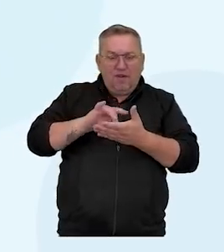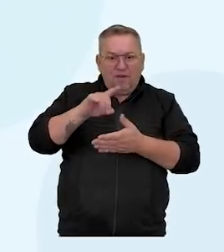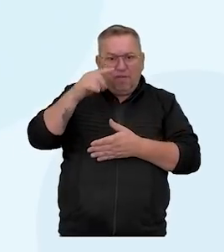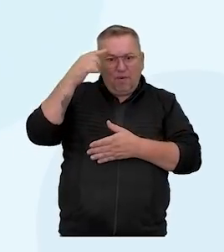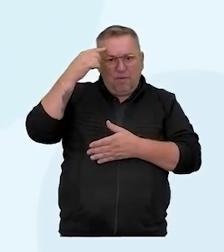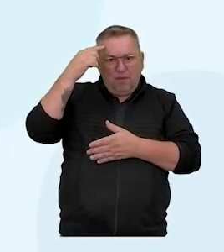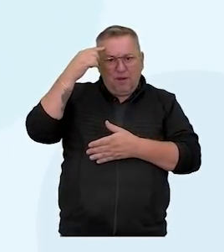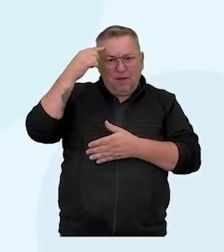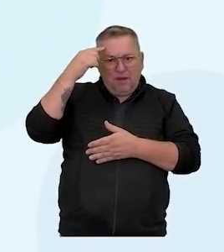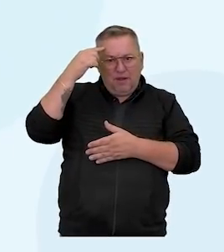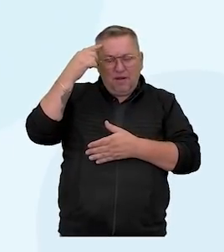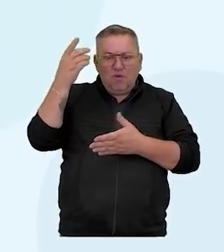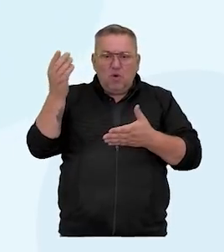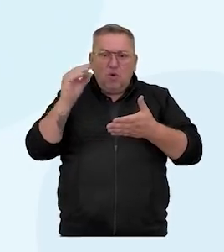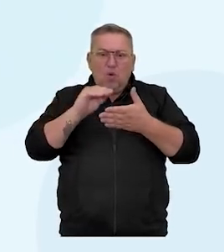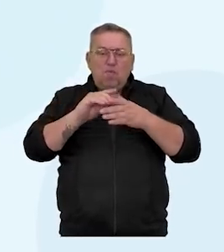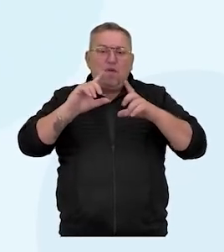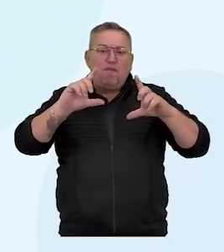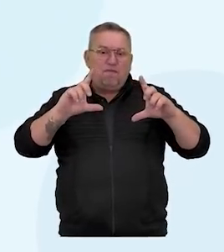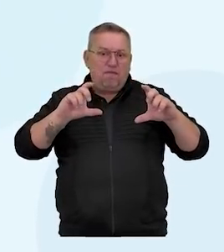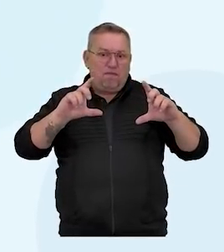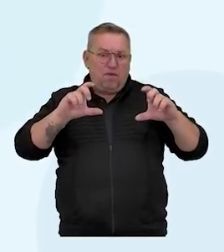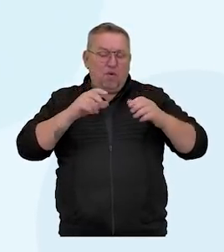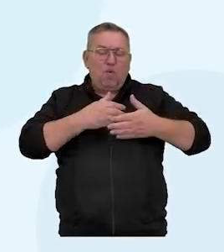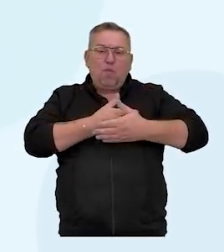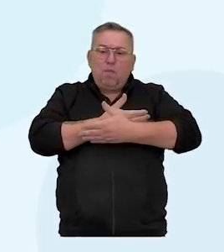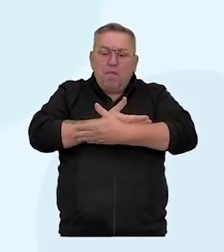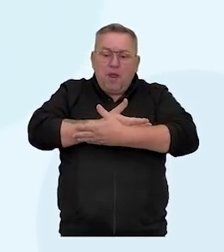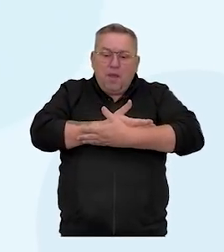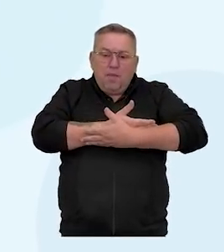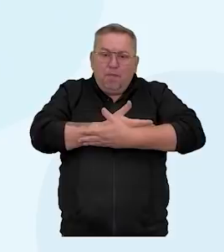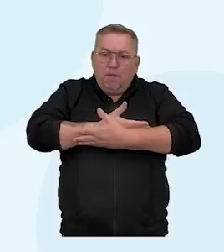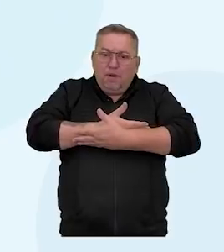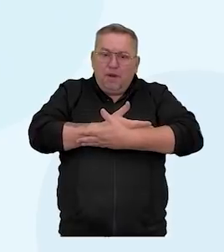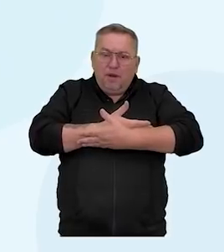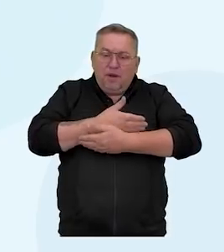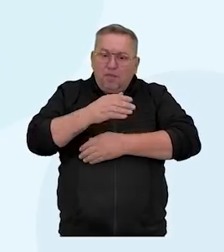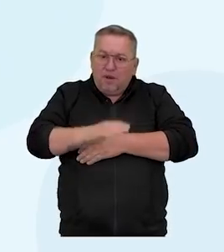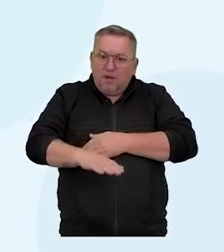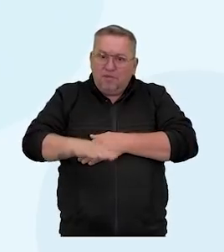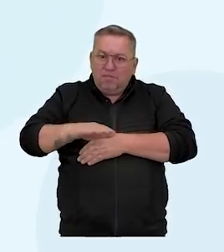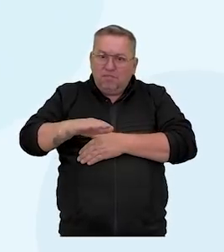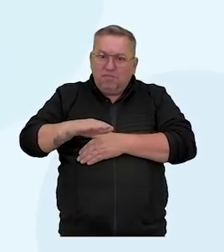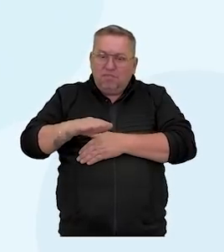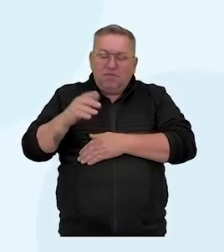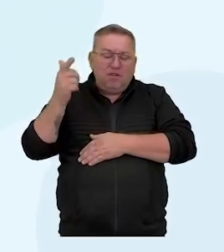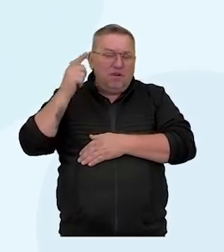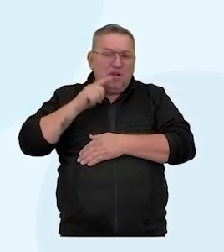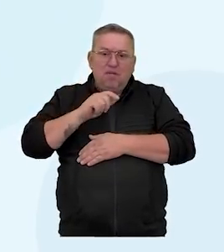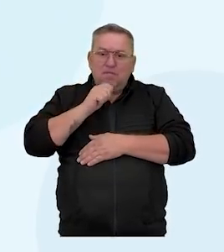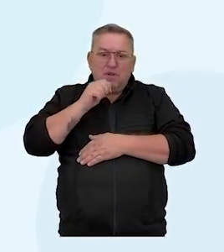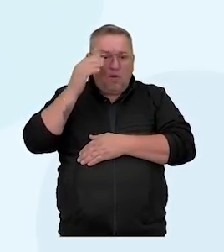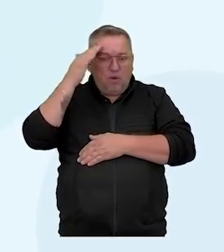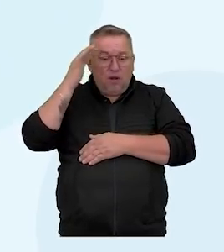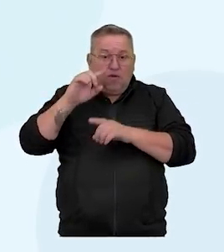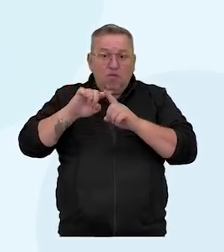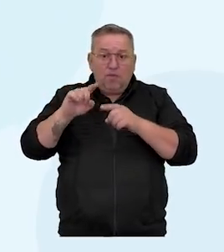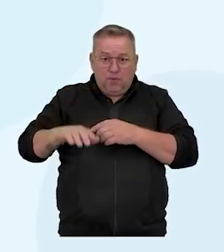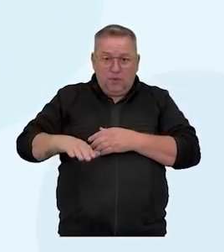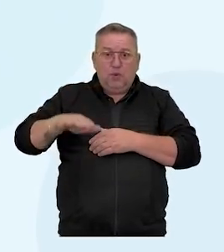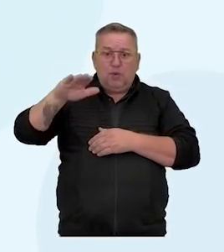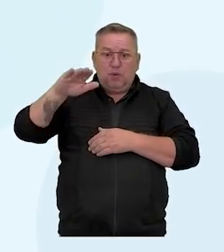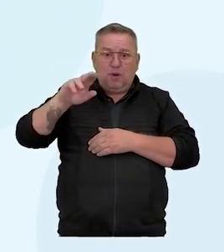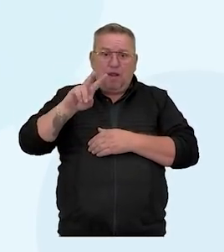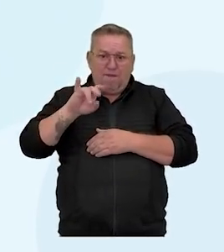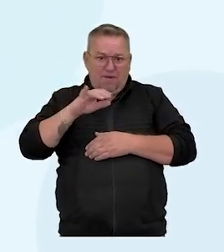você pode, né, postar uma foto de um bebê, de uma criança um pouquinho maior que ainda não entende isso, né? E quando ela crescer, será que ela